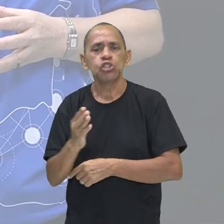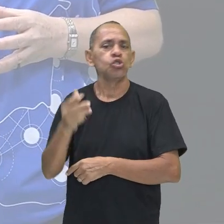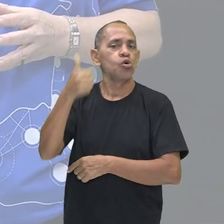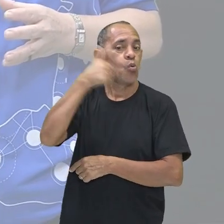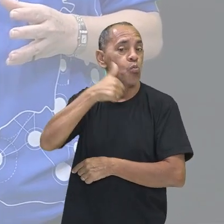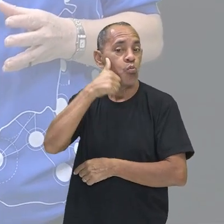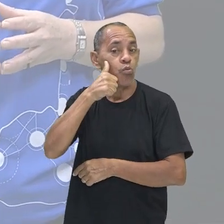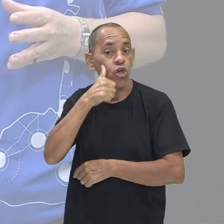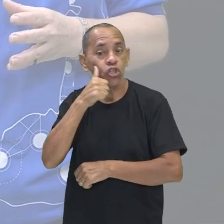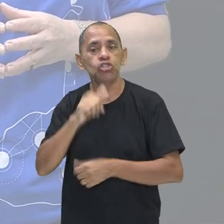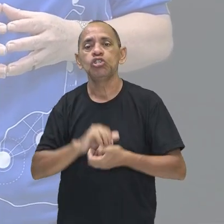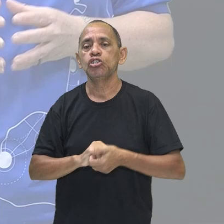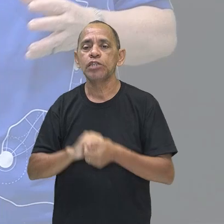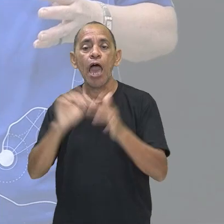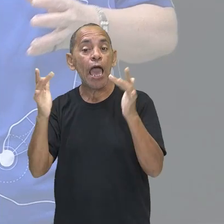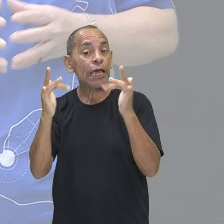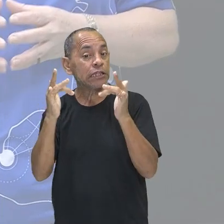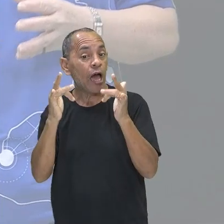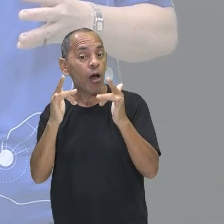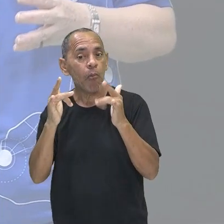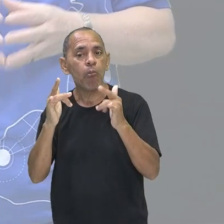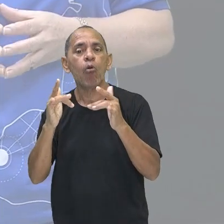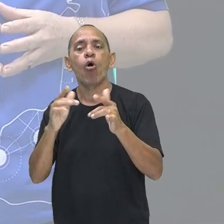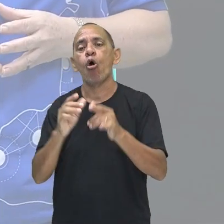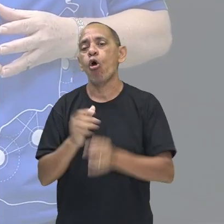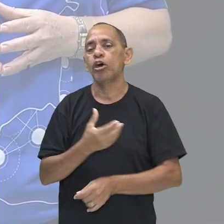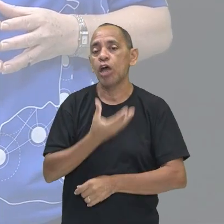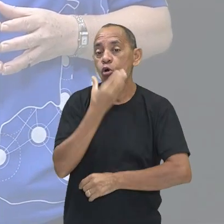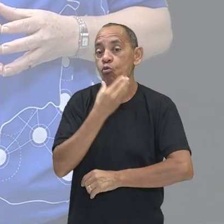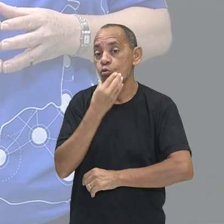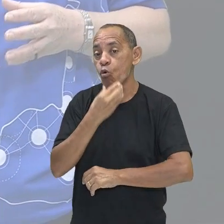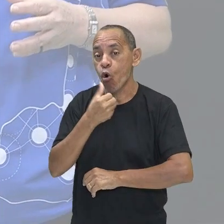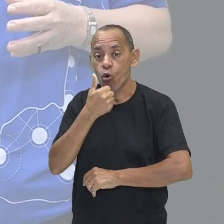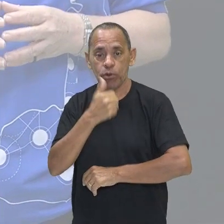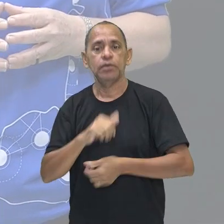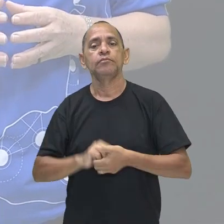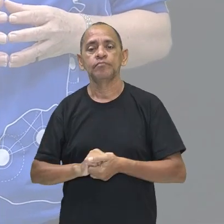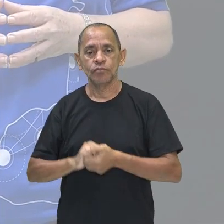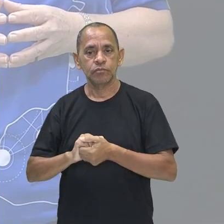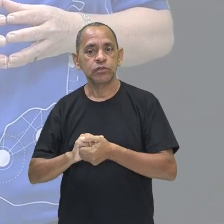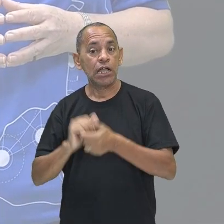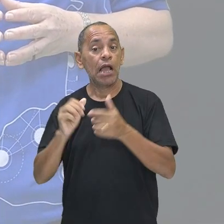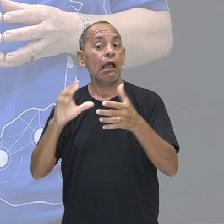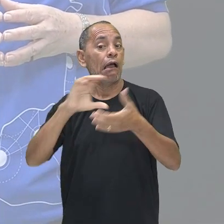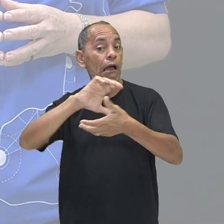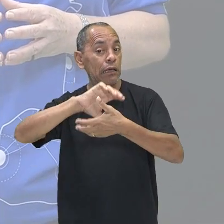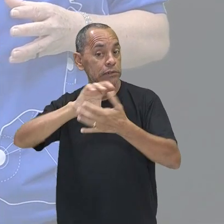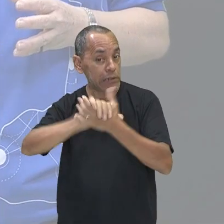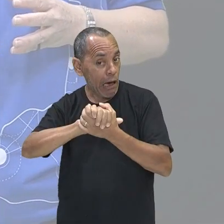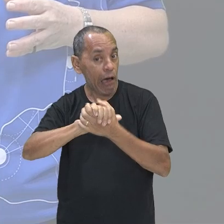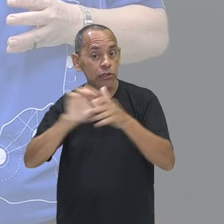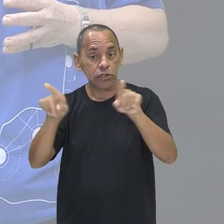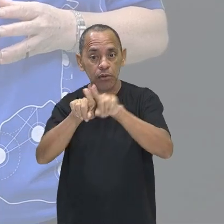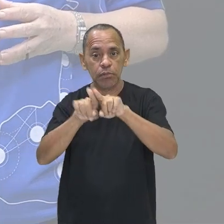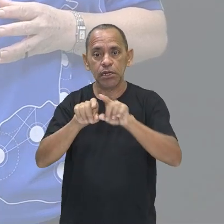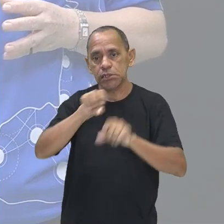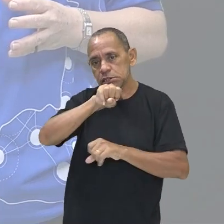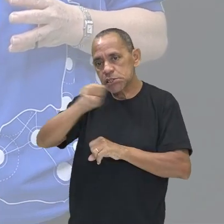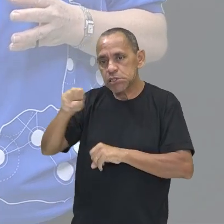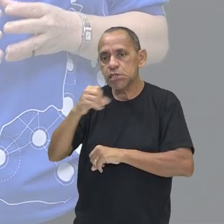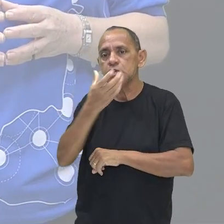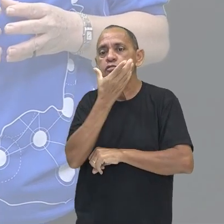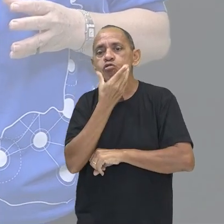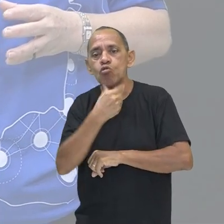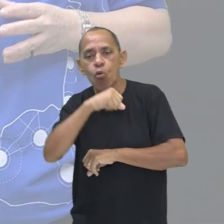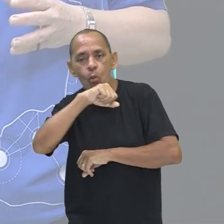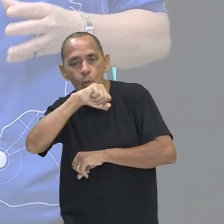rapaz casado com 10 filhos, sem tostão. Certo? Se o pai descobre, o truque dá uma moça,